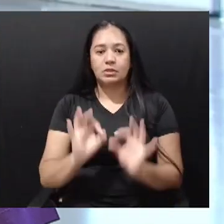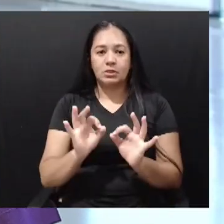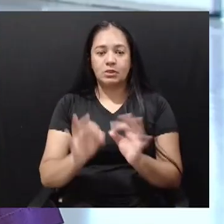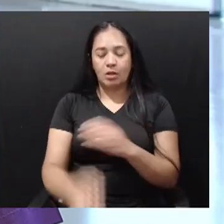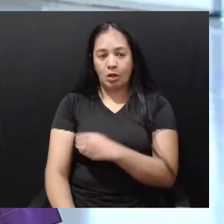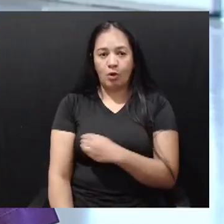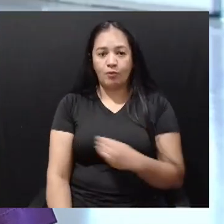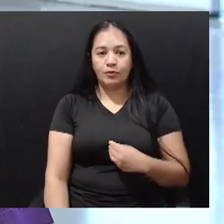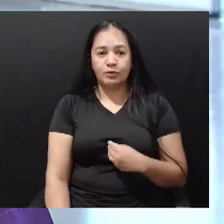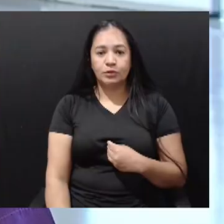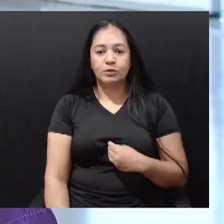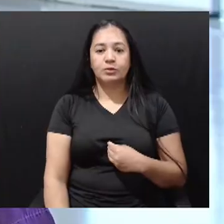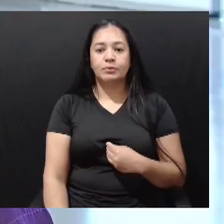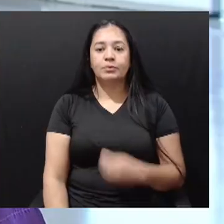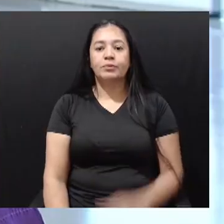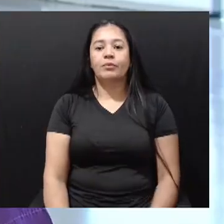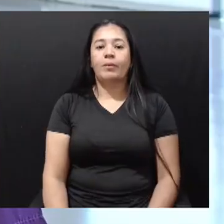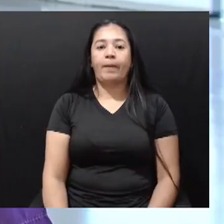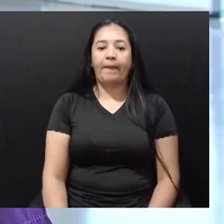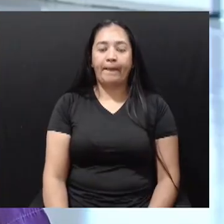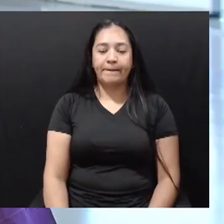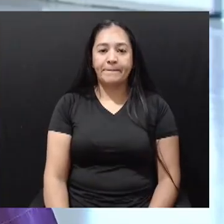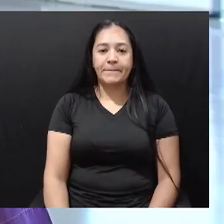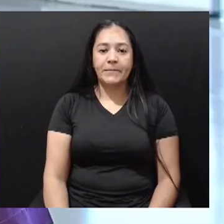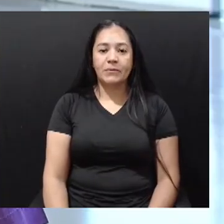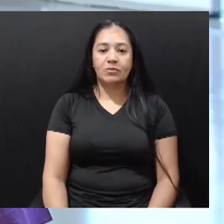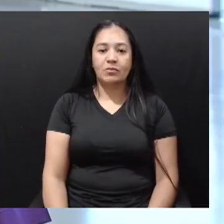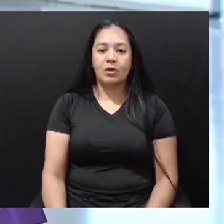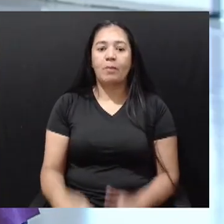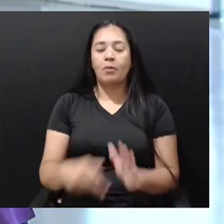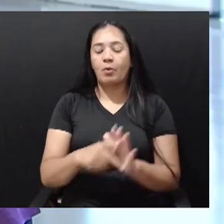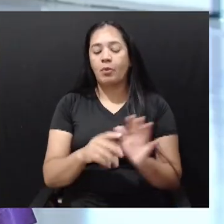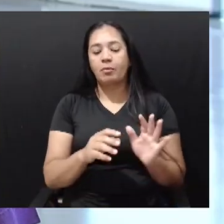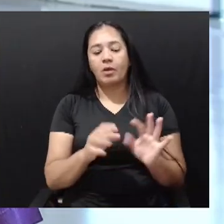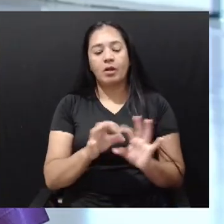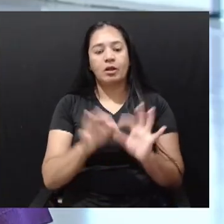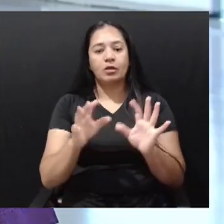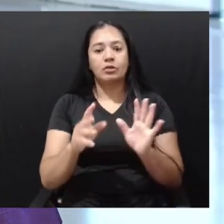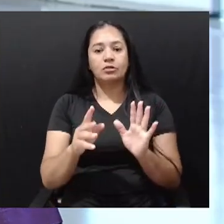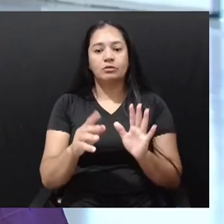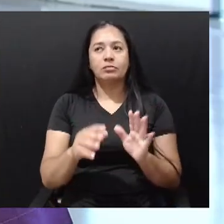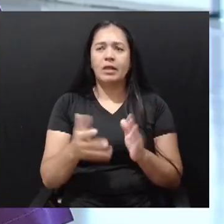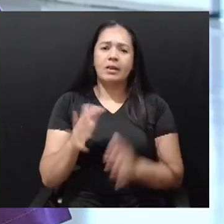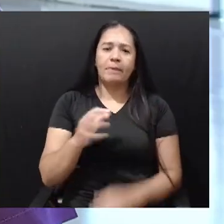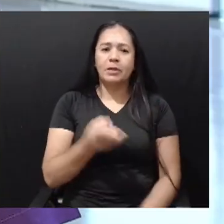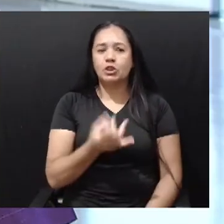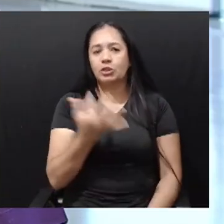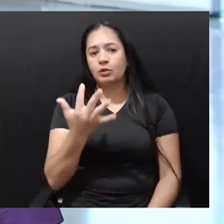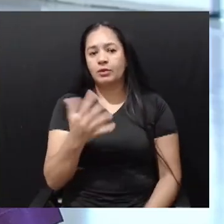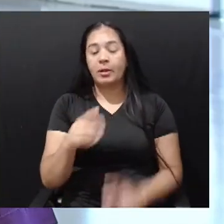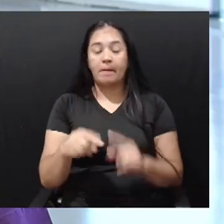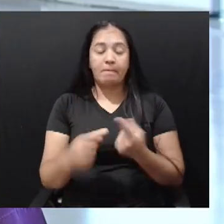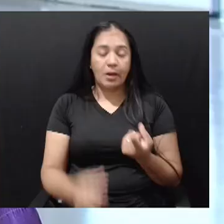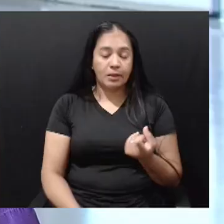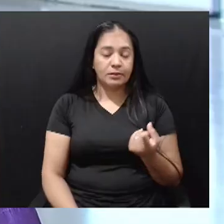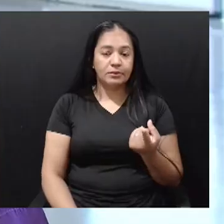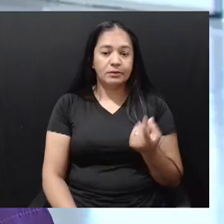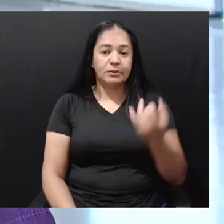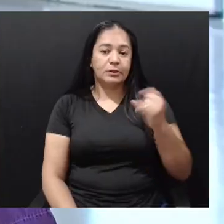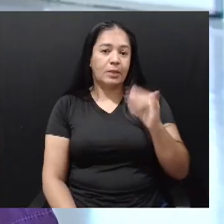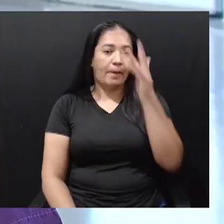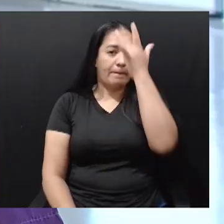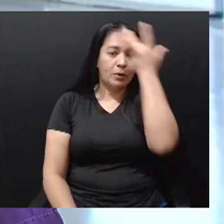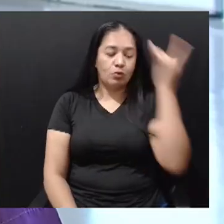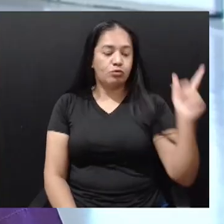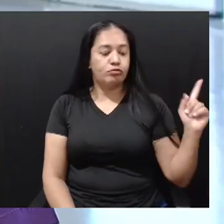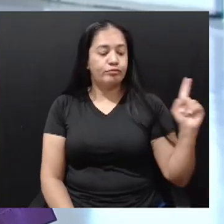de dispositivos para colocar. Aí vai depender desse número. Mas quem vier a gente